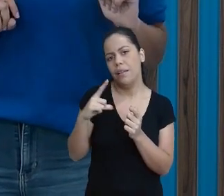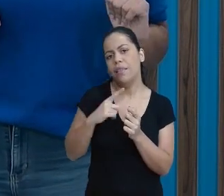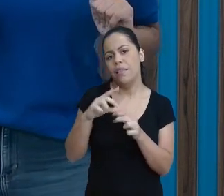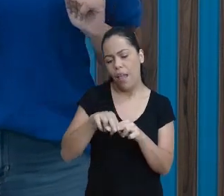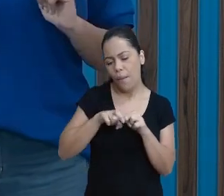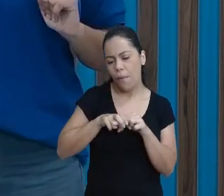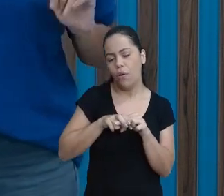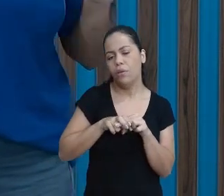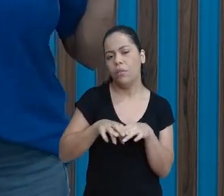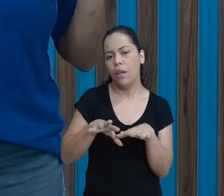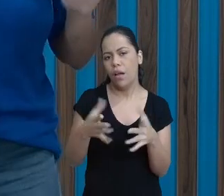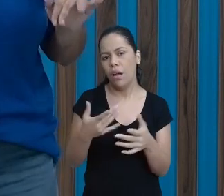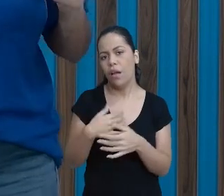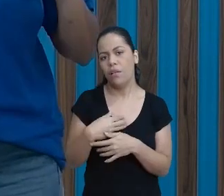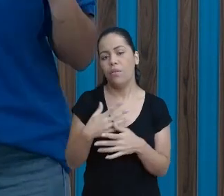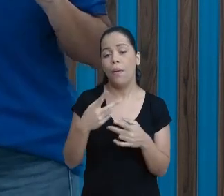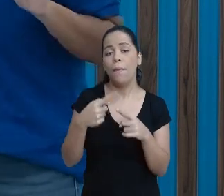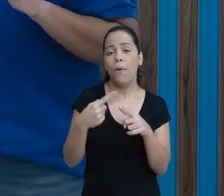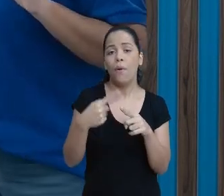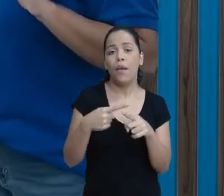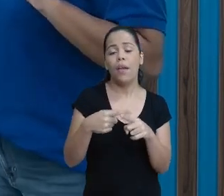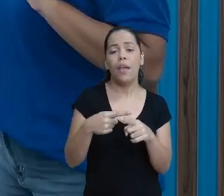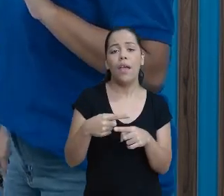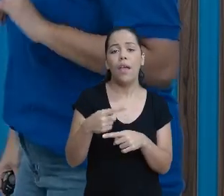ódio, né? E a gente não precisa mais disso.